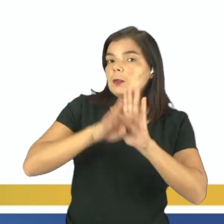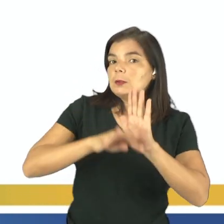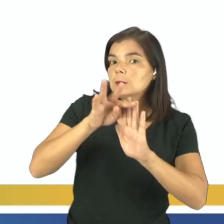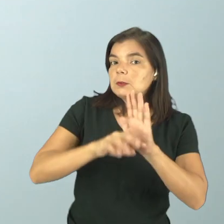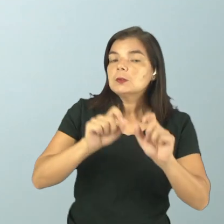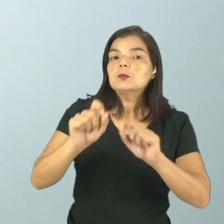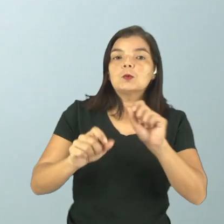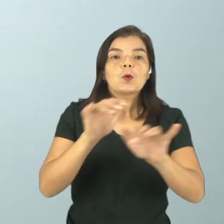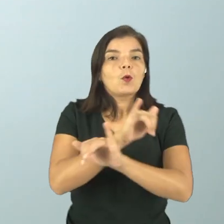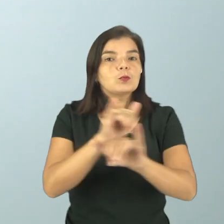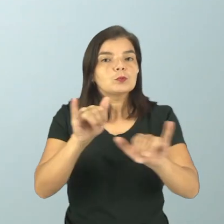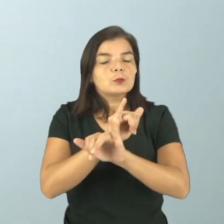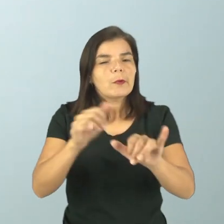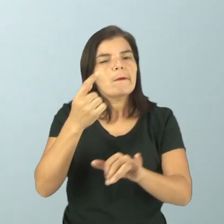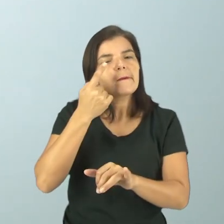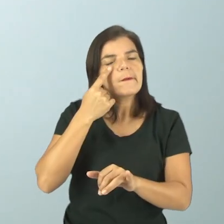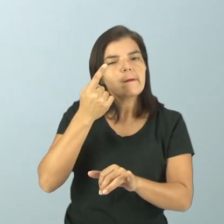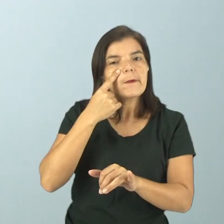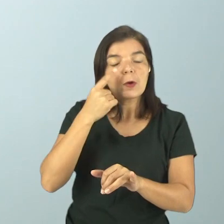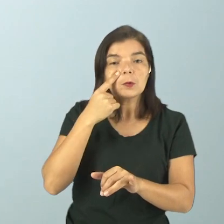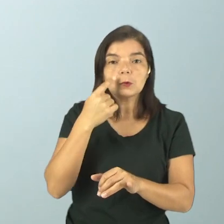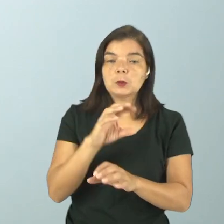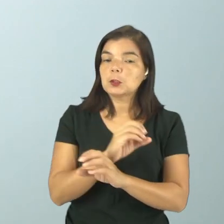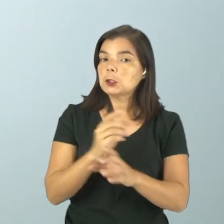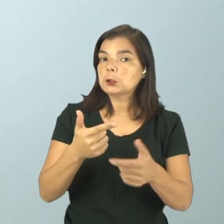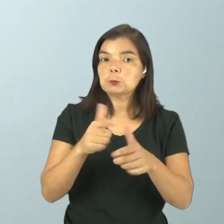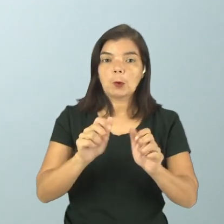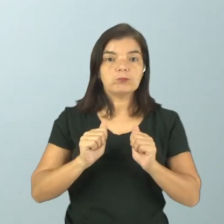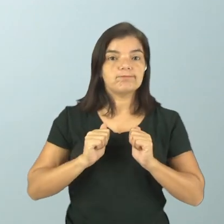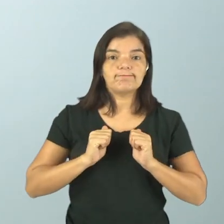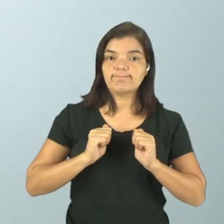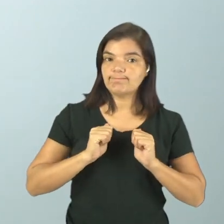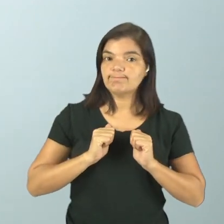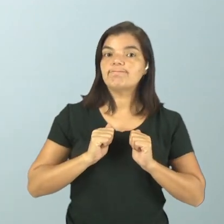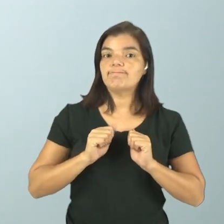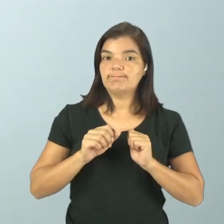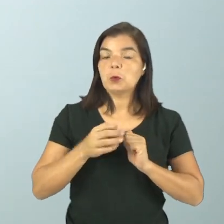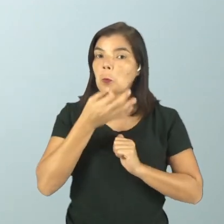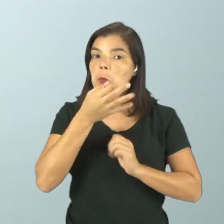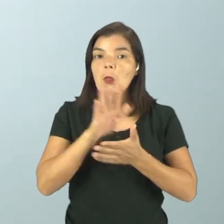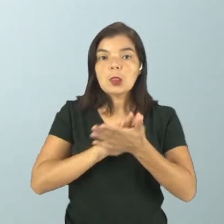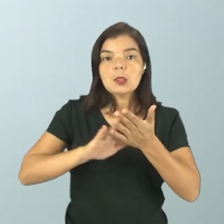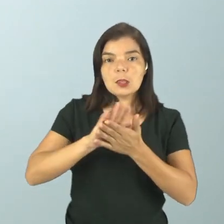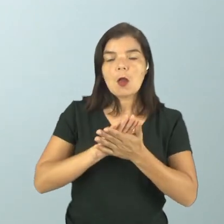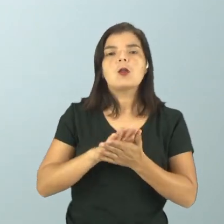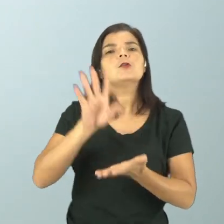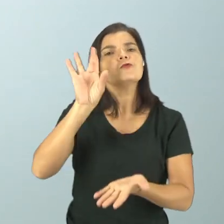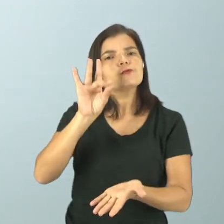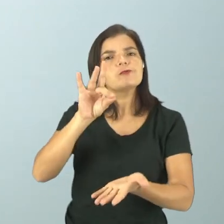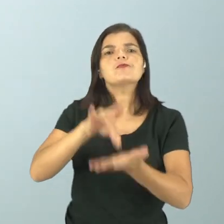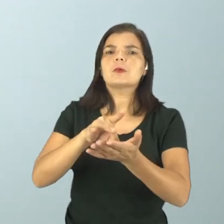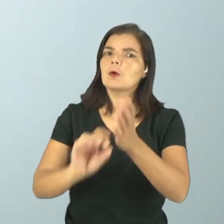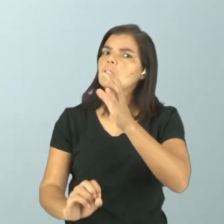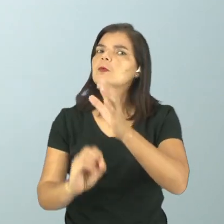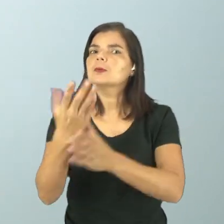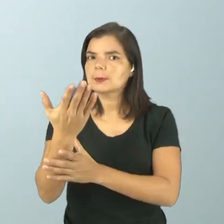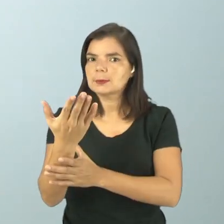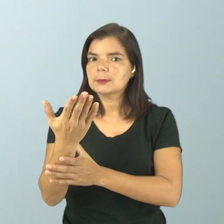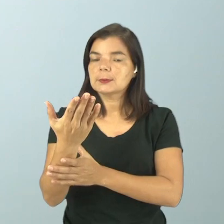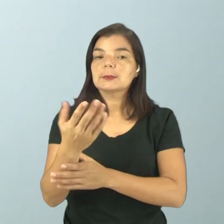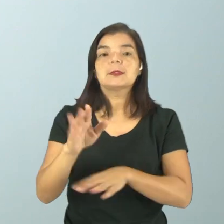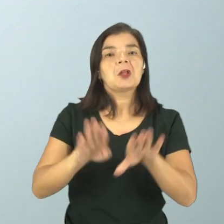informações que elas procuram ser neutras, elas tentam ser neutras ali, e elas trazem de fato aquilo que